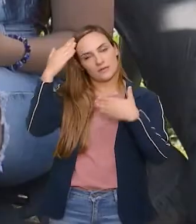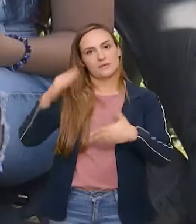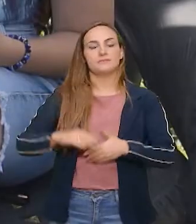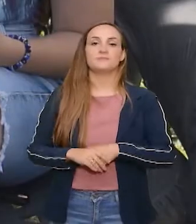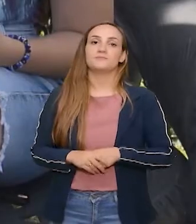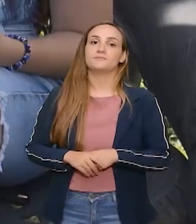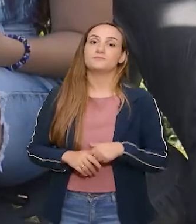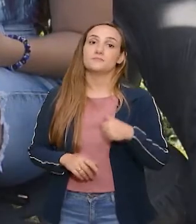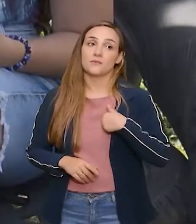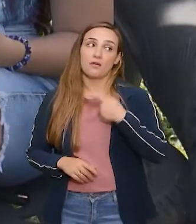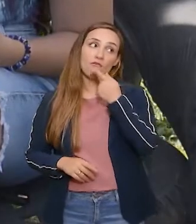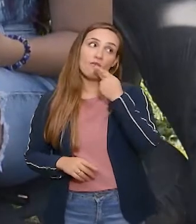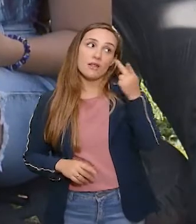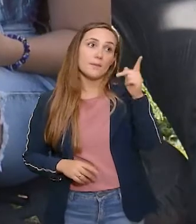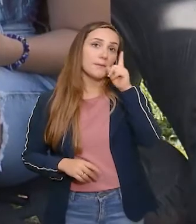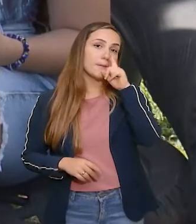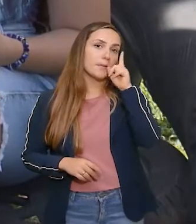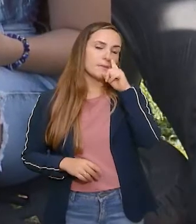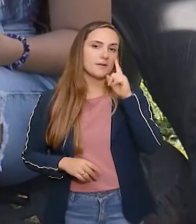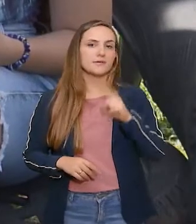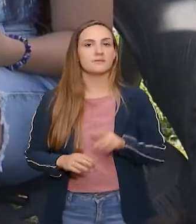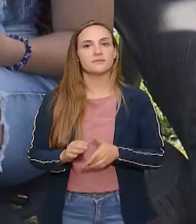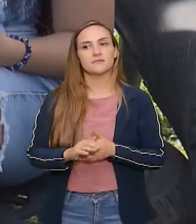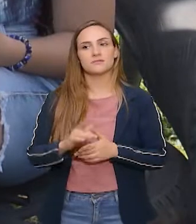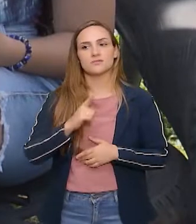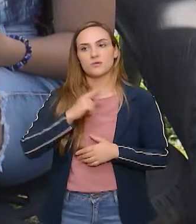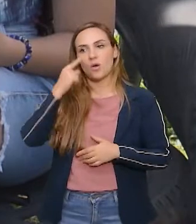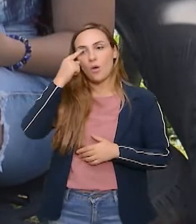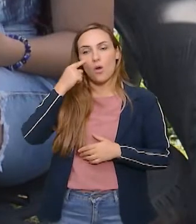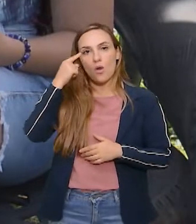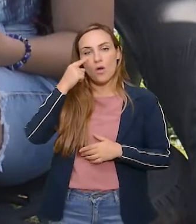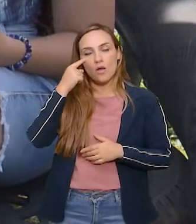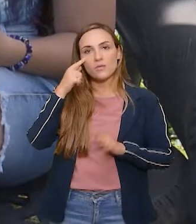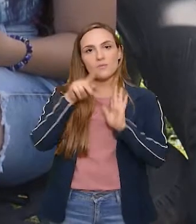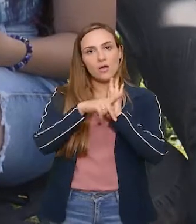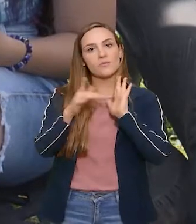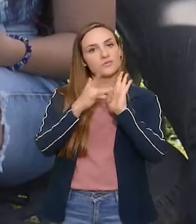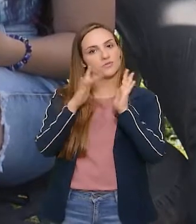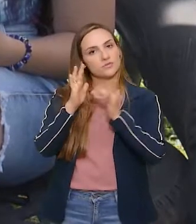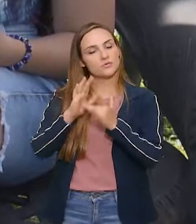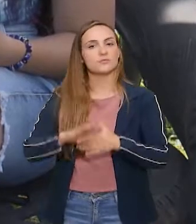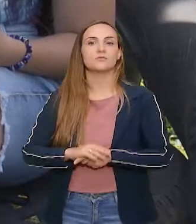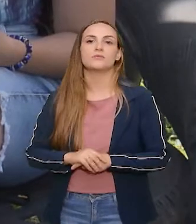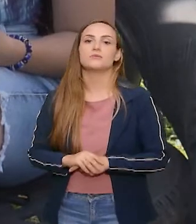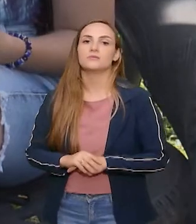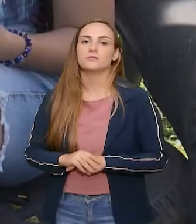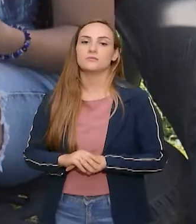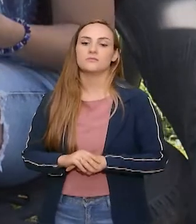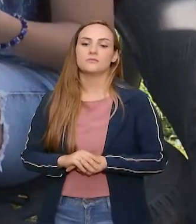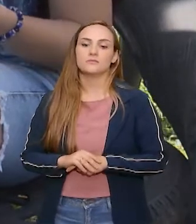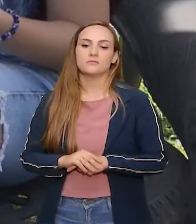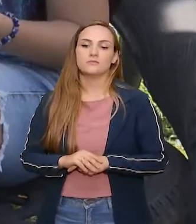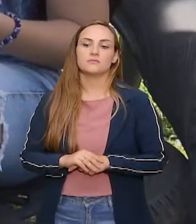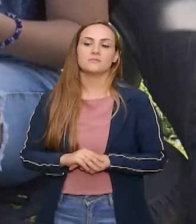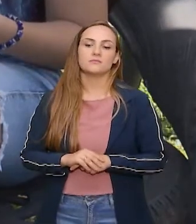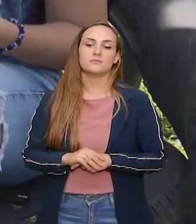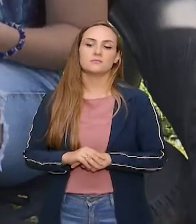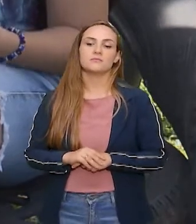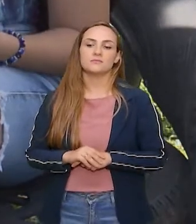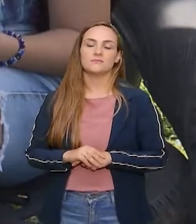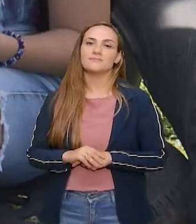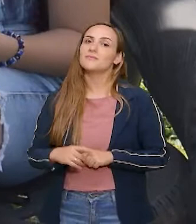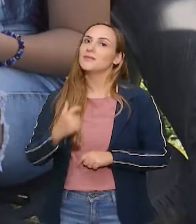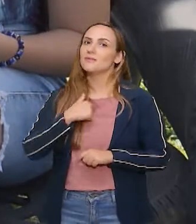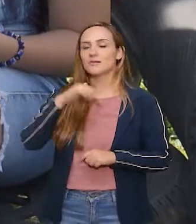minha mãe, quando a gente encontrou ele, que ele tinha os olhos de Jesus. E eu acredito muito nisso, que é de Deus mesmo